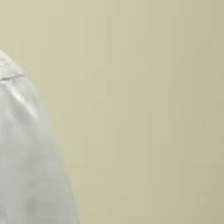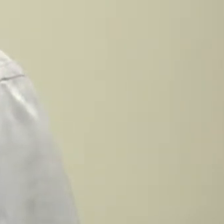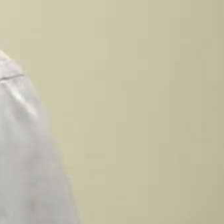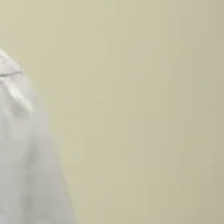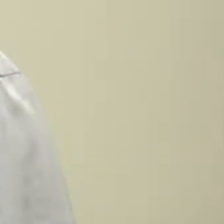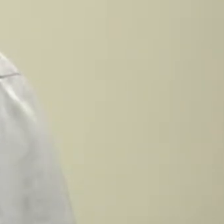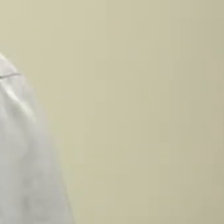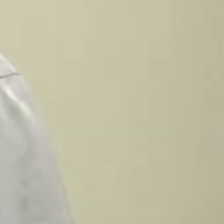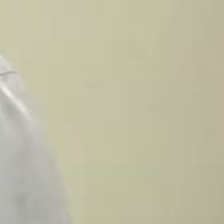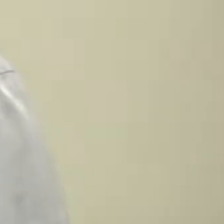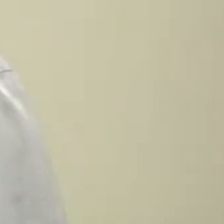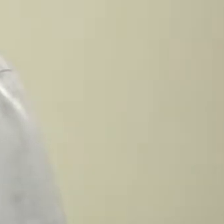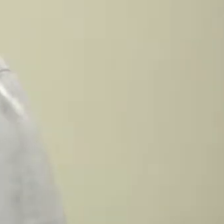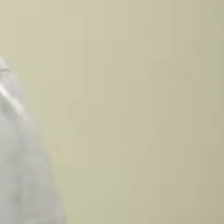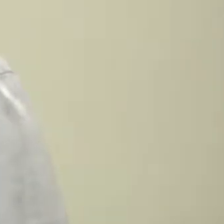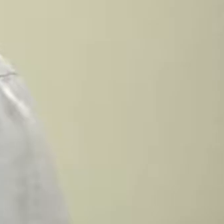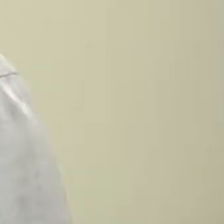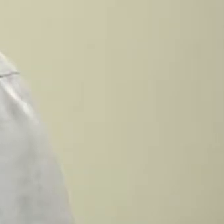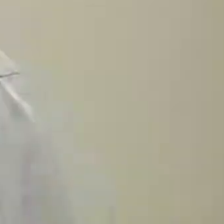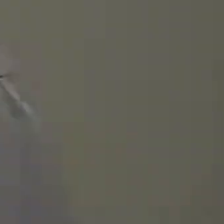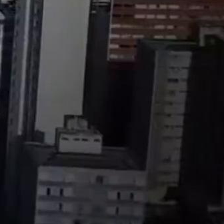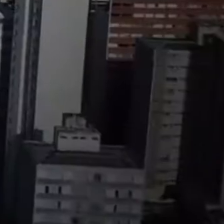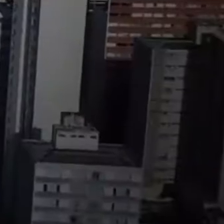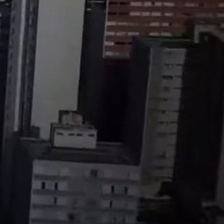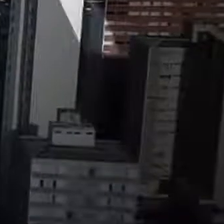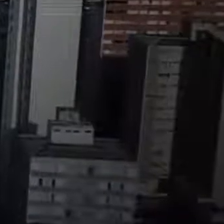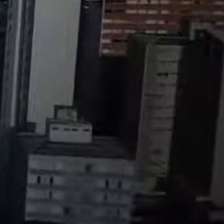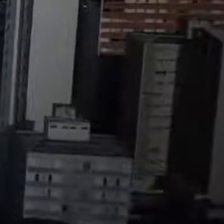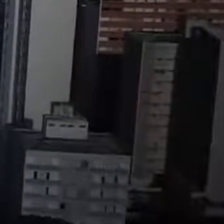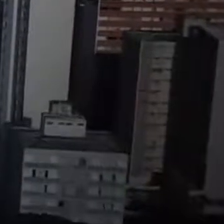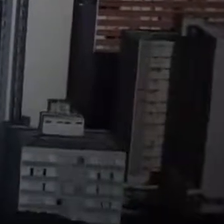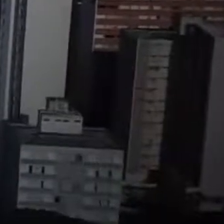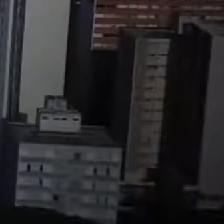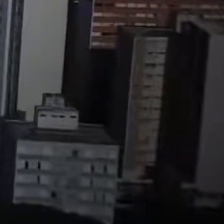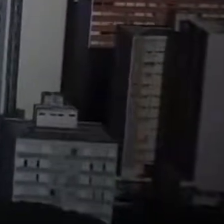que a corrupção é tão grave no regime democrático.